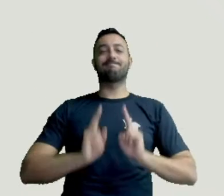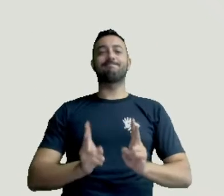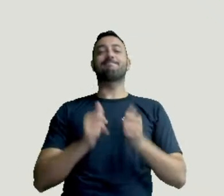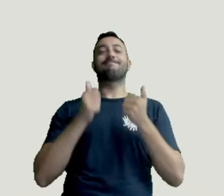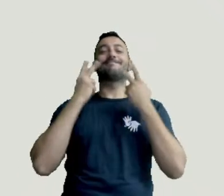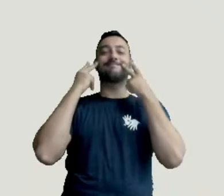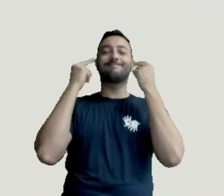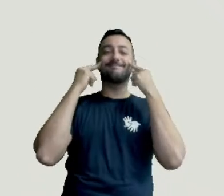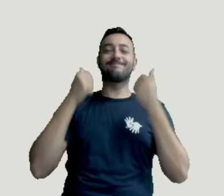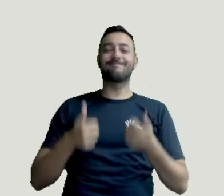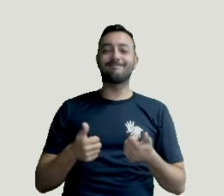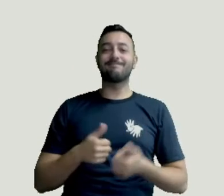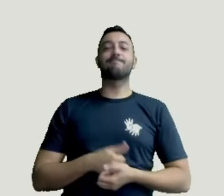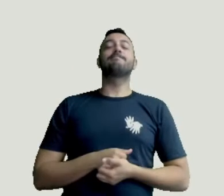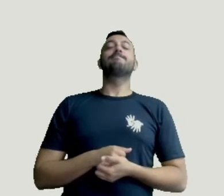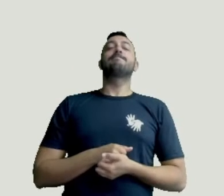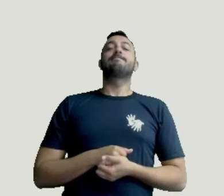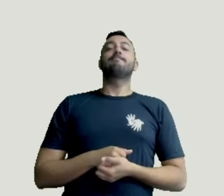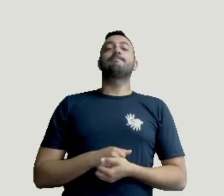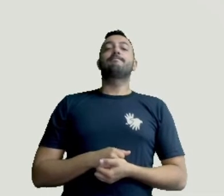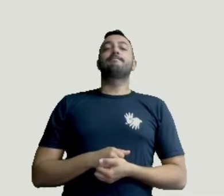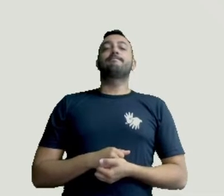Tranquilo? Vamos lá.